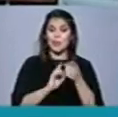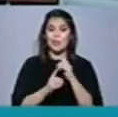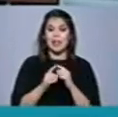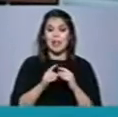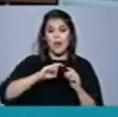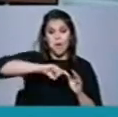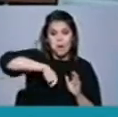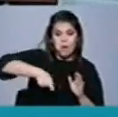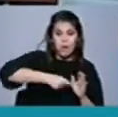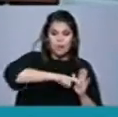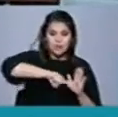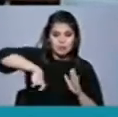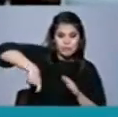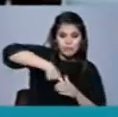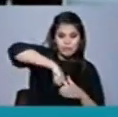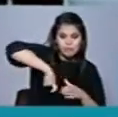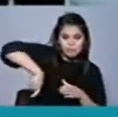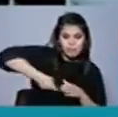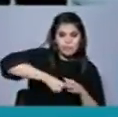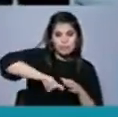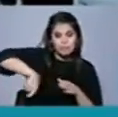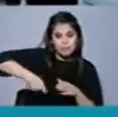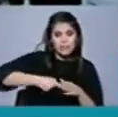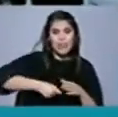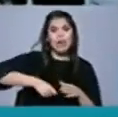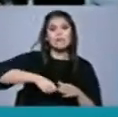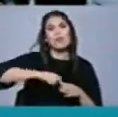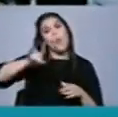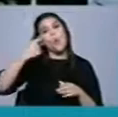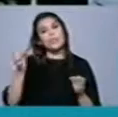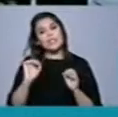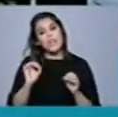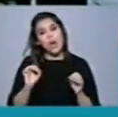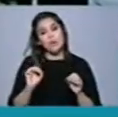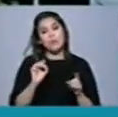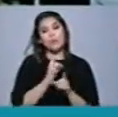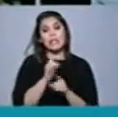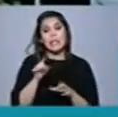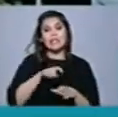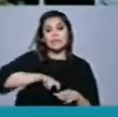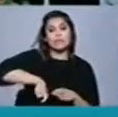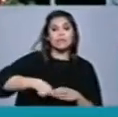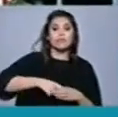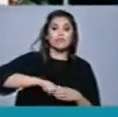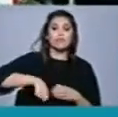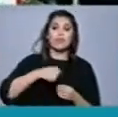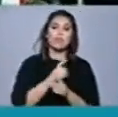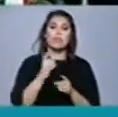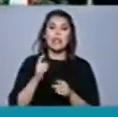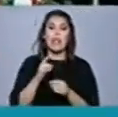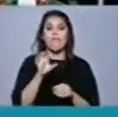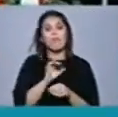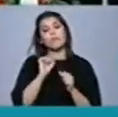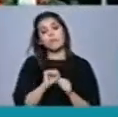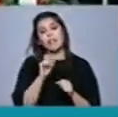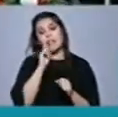este gancho na batedeira e não as varas, não a pinha. Estou a utilizar o gancho, exatamente para fazer o mesmo efeito